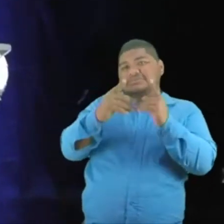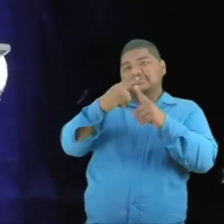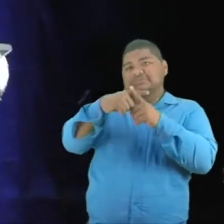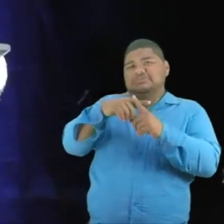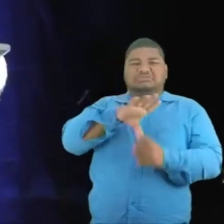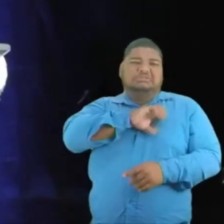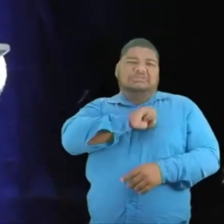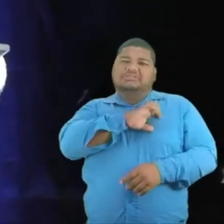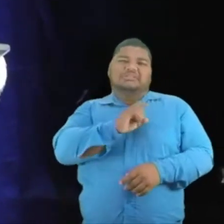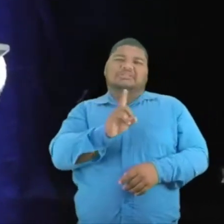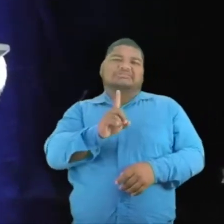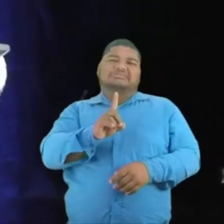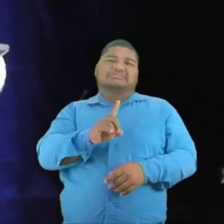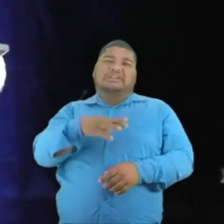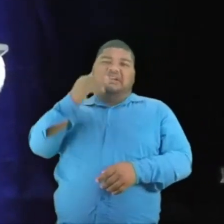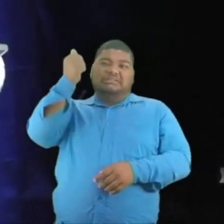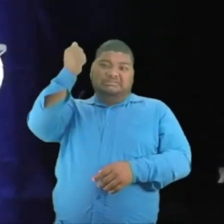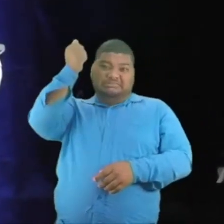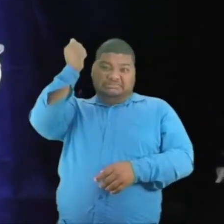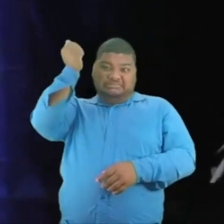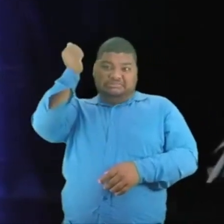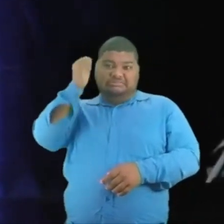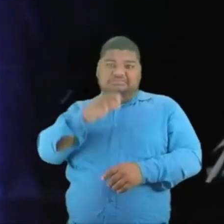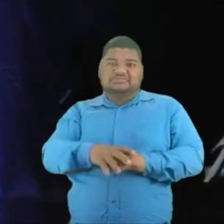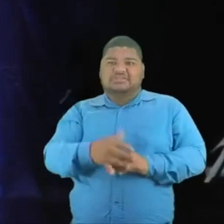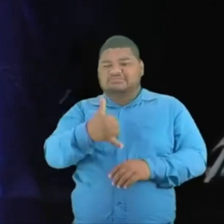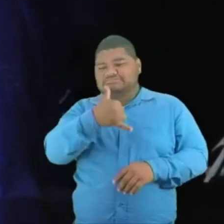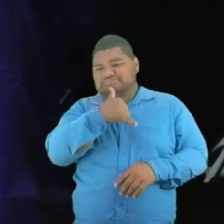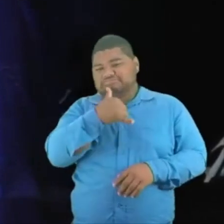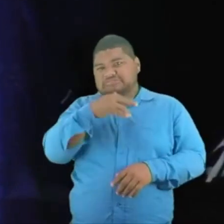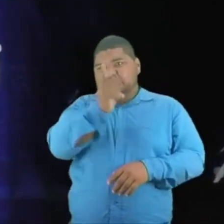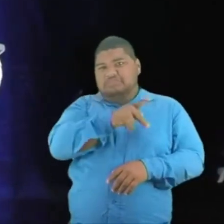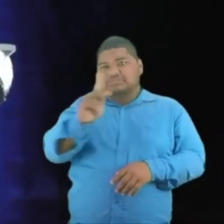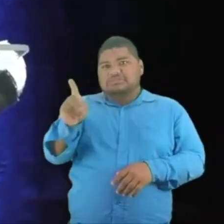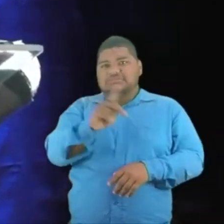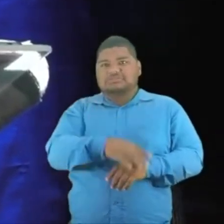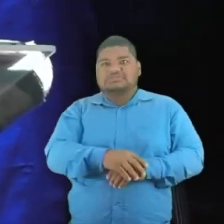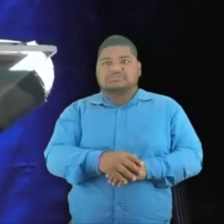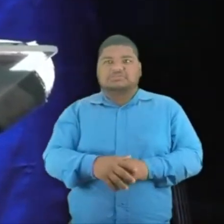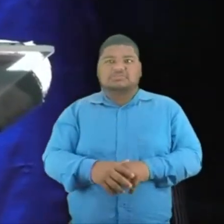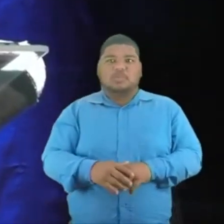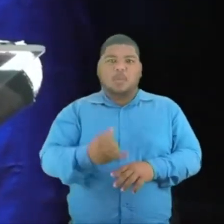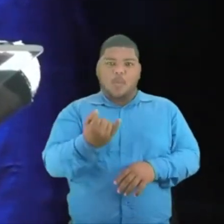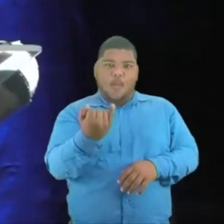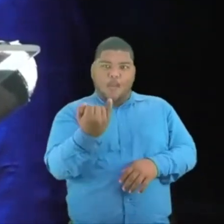não, decepcionei lá aquele pastor lá, sou mais aquele barbudinho que emagreceu.